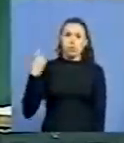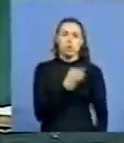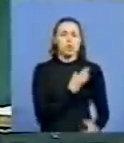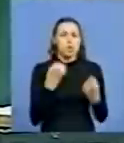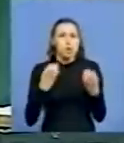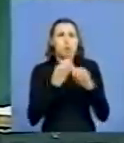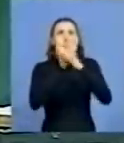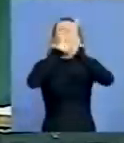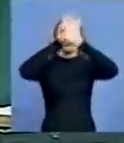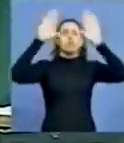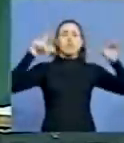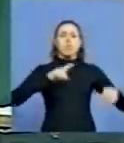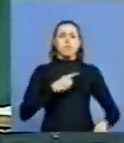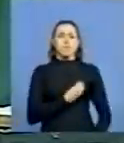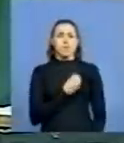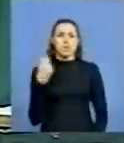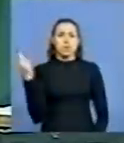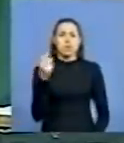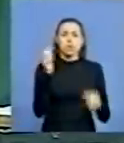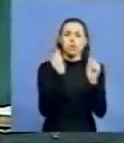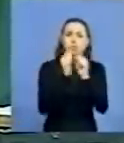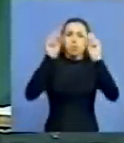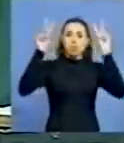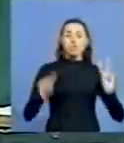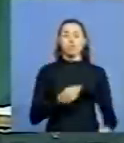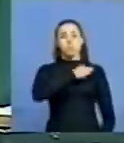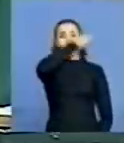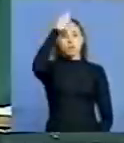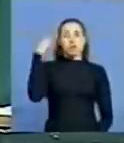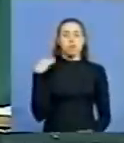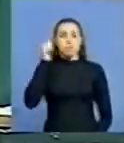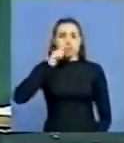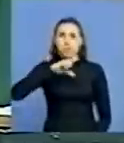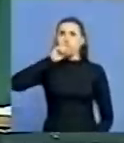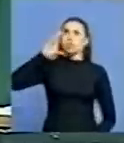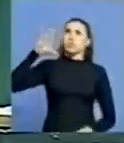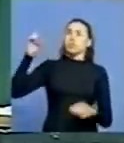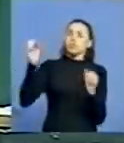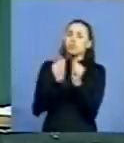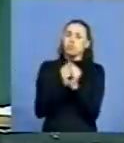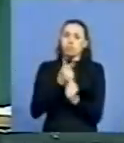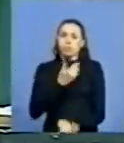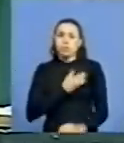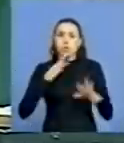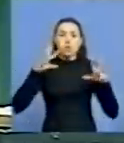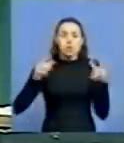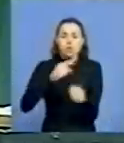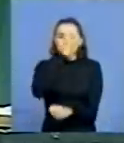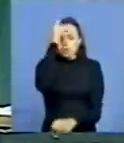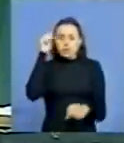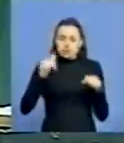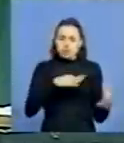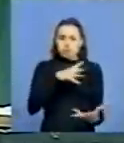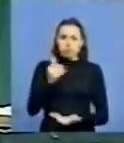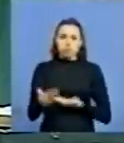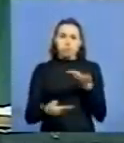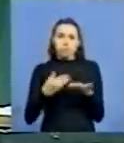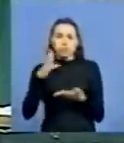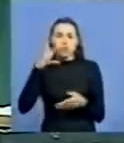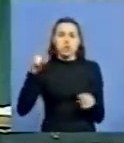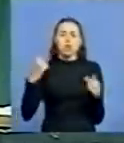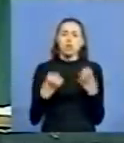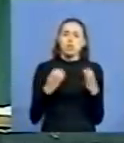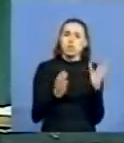dai-nos participar da vida eterna com a Virgem Maria, Mãe de Deus, com os santos apóstolos e todos os que neste mundo vos serviram, a fim de